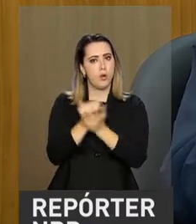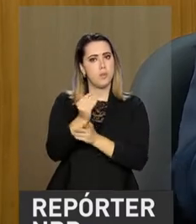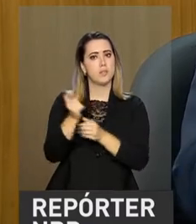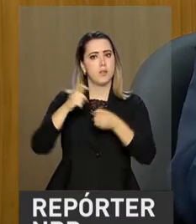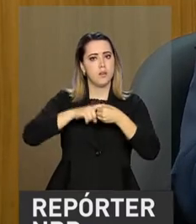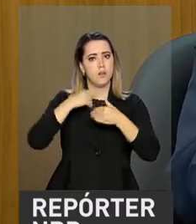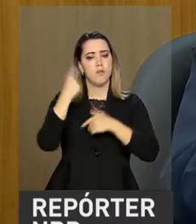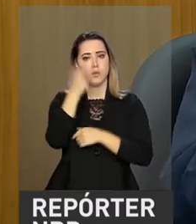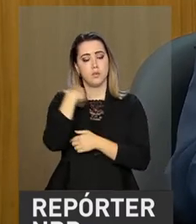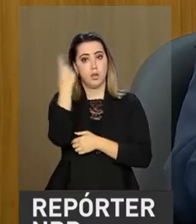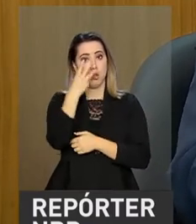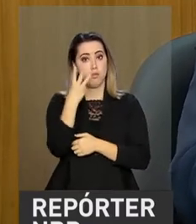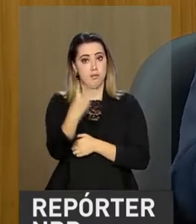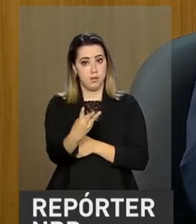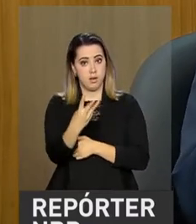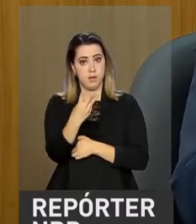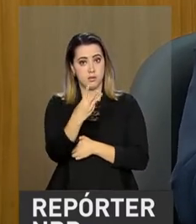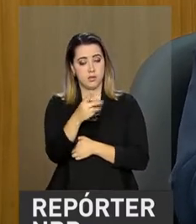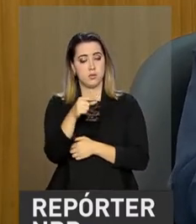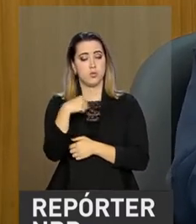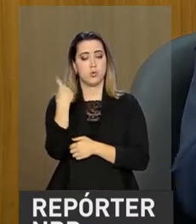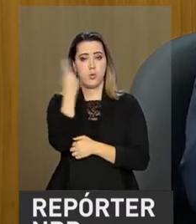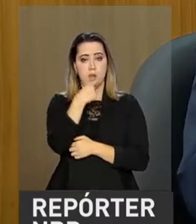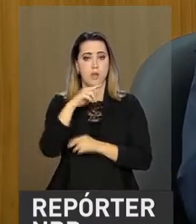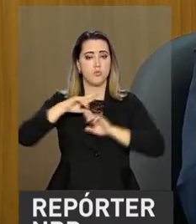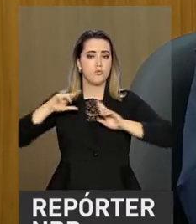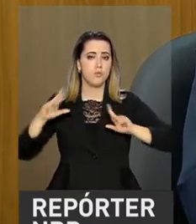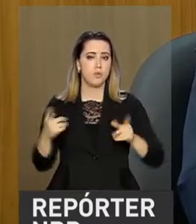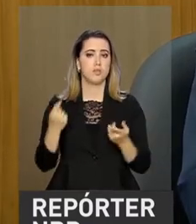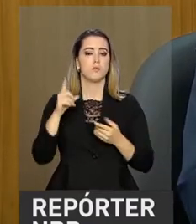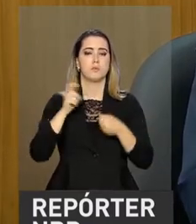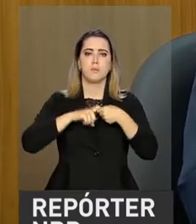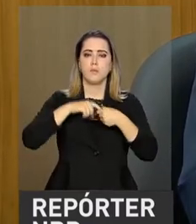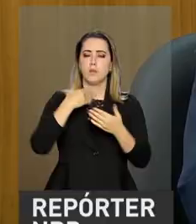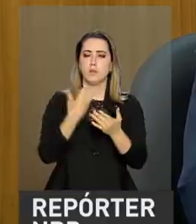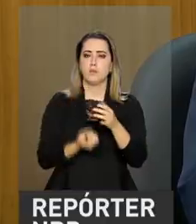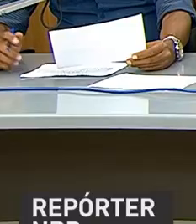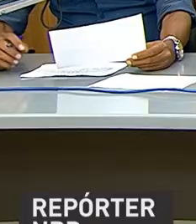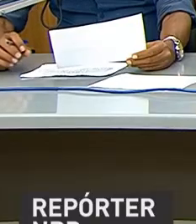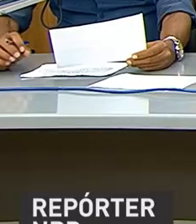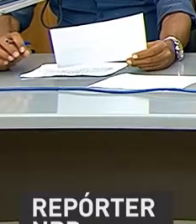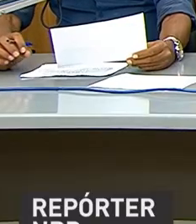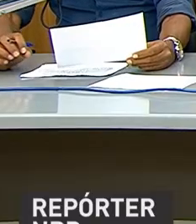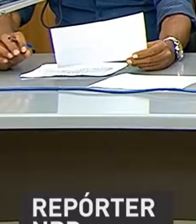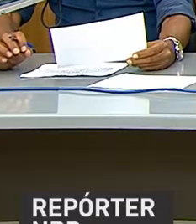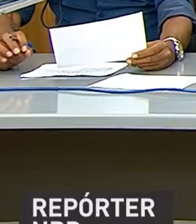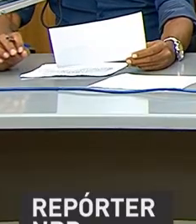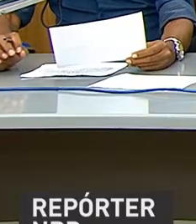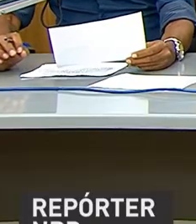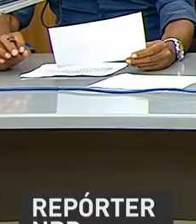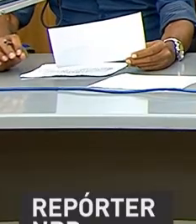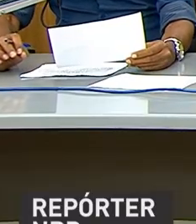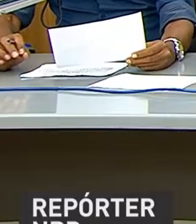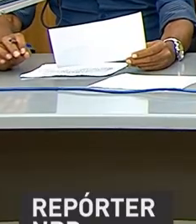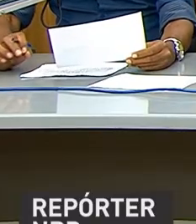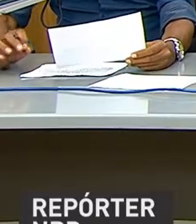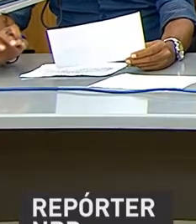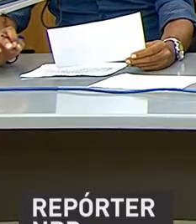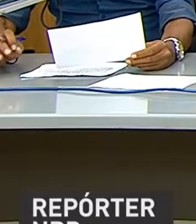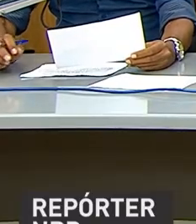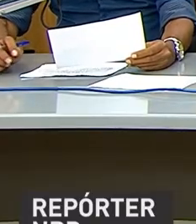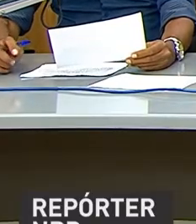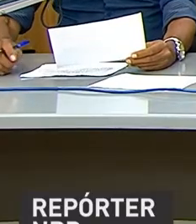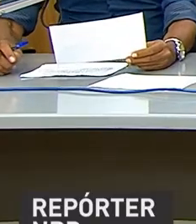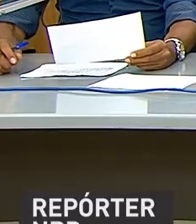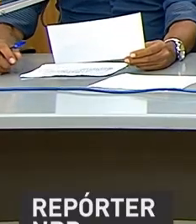operar em três turnos. Isso é um sinal de confiança e a retomada do emprego. E para que esse trabalhador tenha emprego, ele precisa da